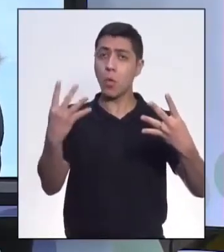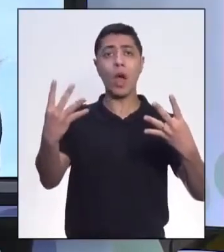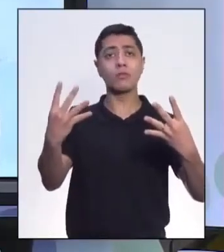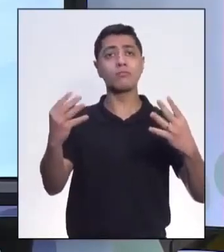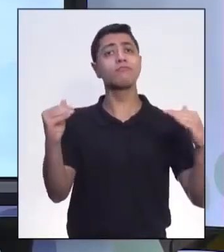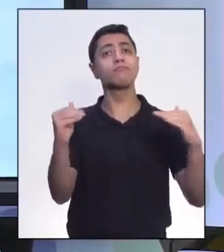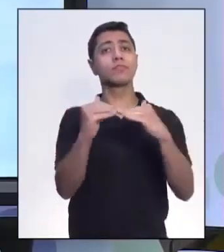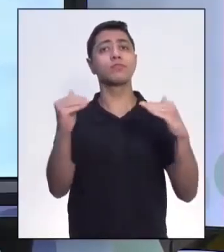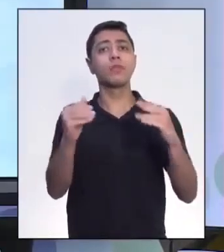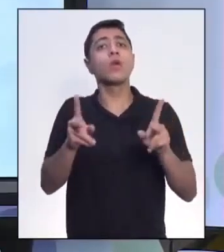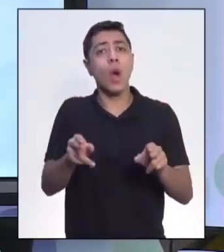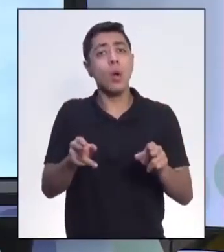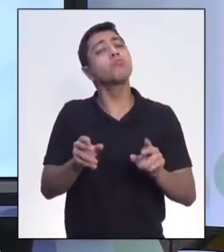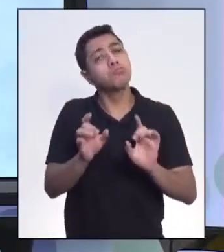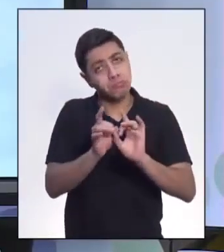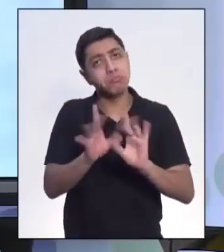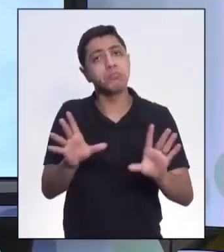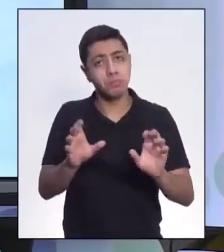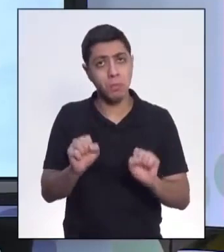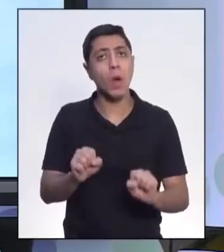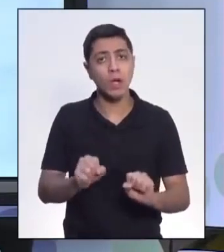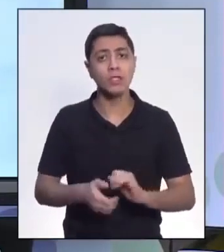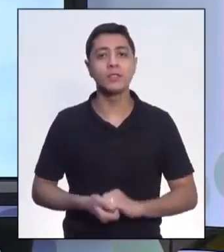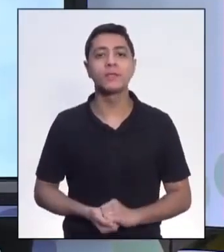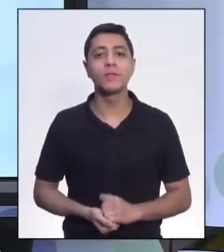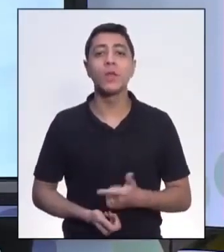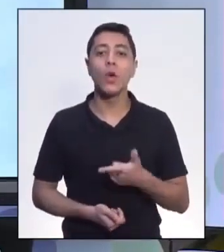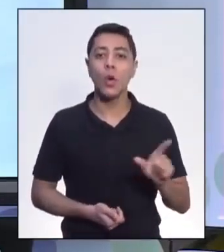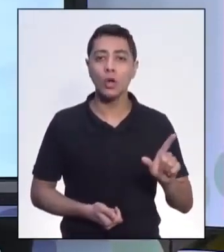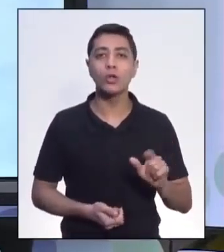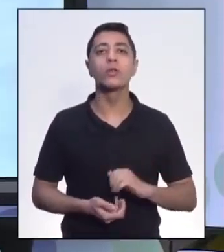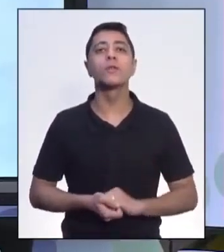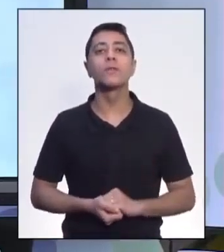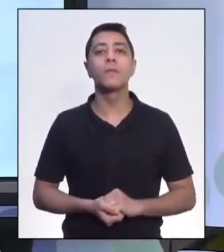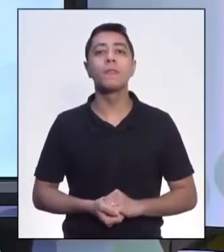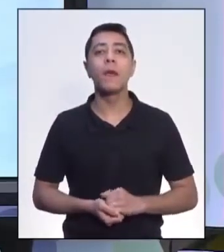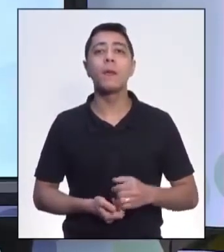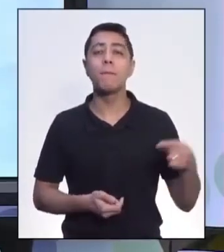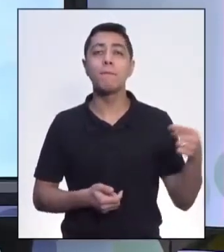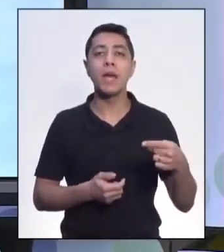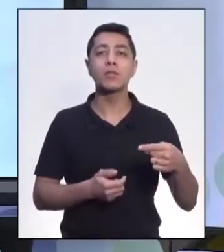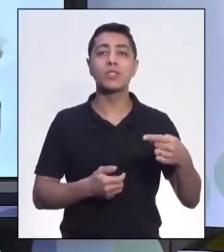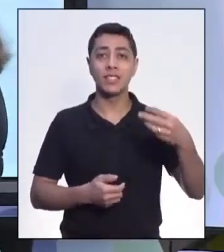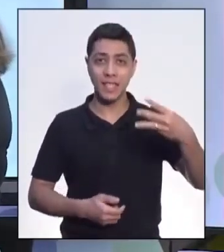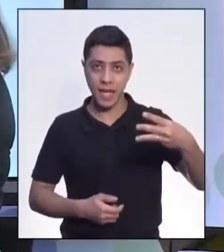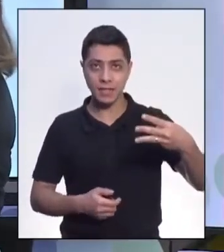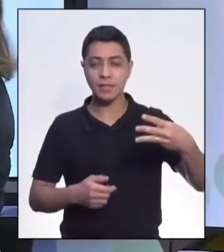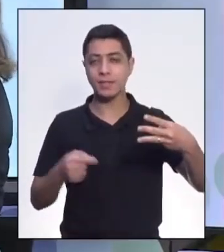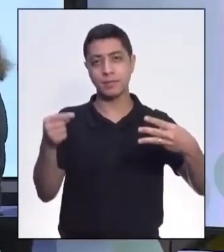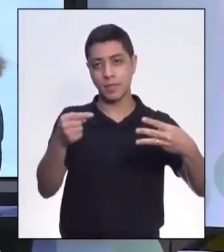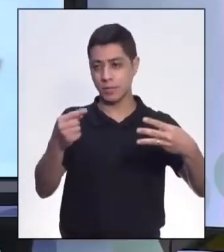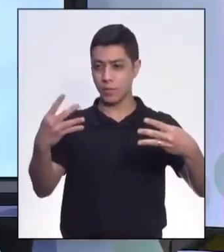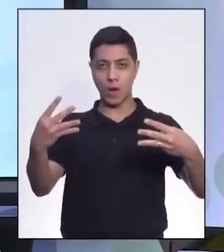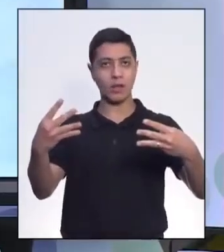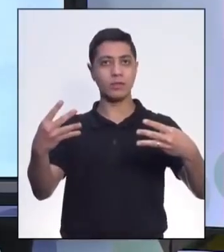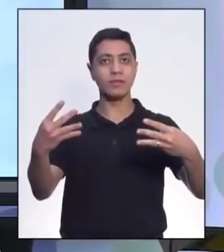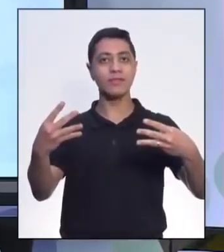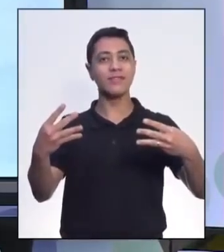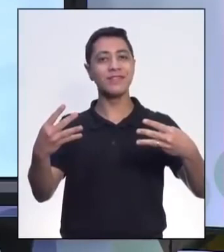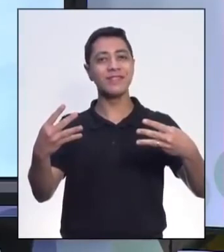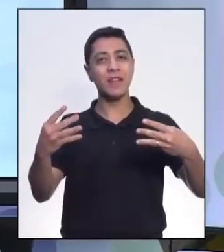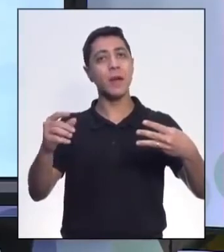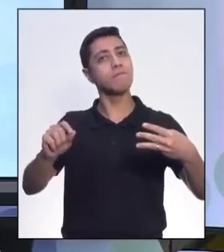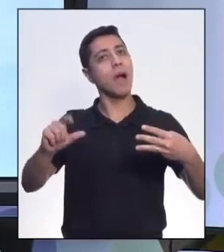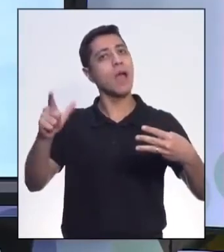com menos 3. O número menos 3 é maior ou igual a menos 4? Como eu disse, é maior. E assim por diante, né, que esses dois vão dar a mesma coisa. Então,